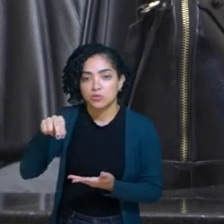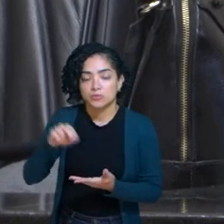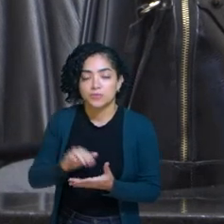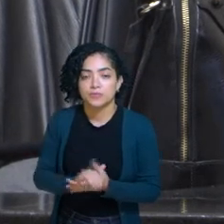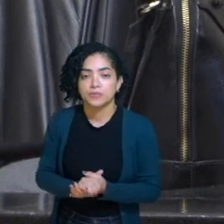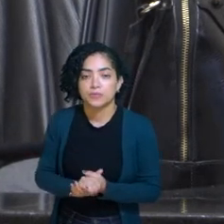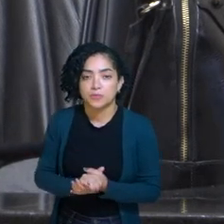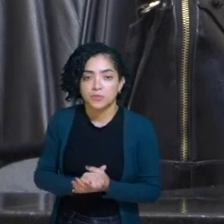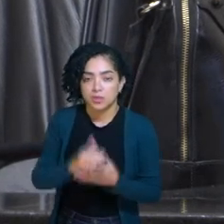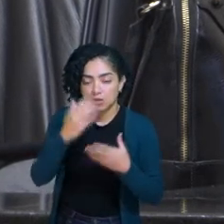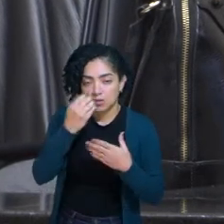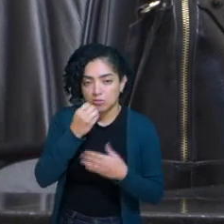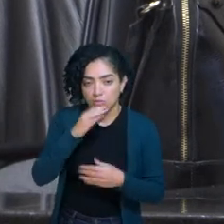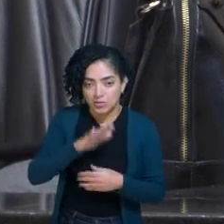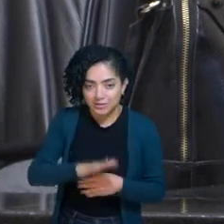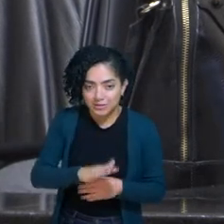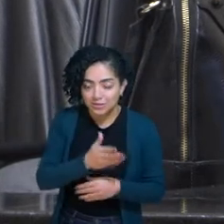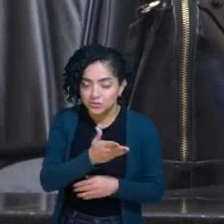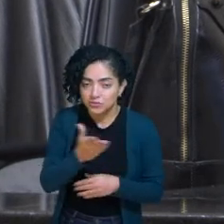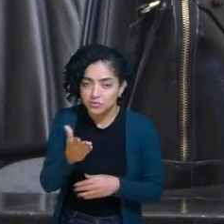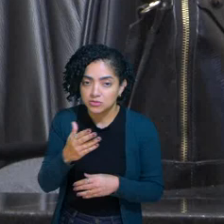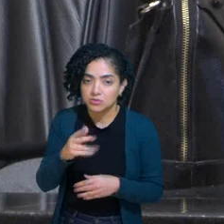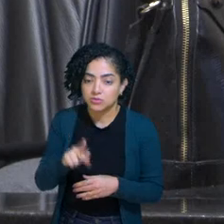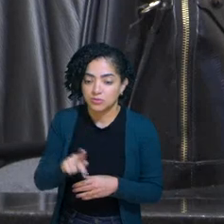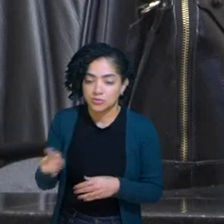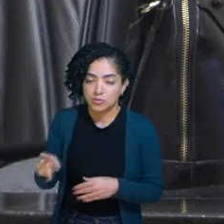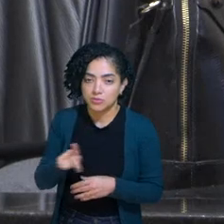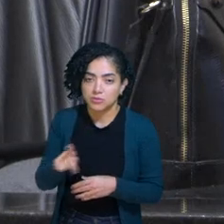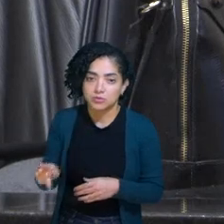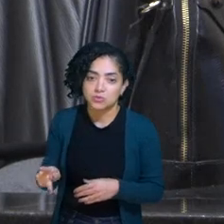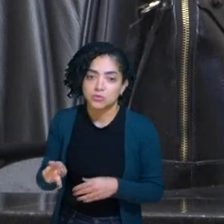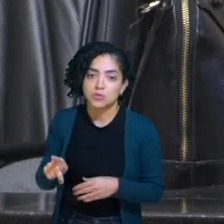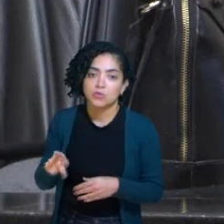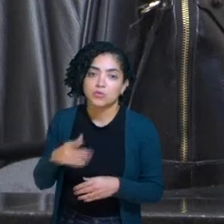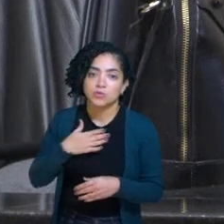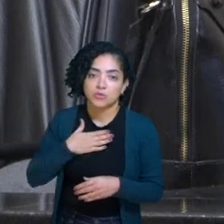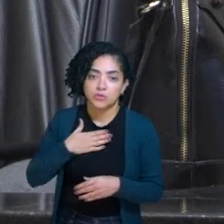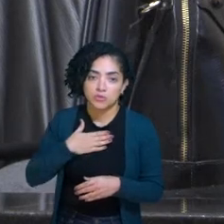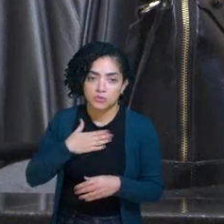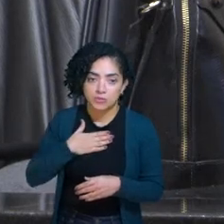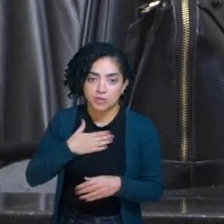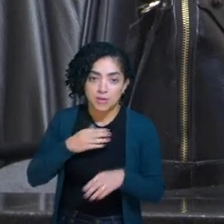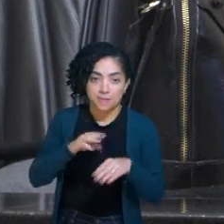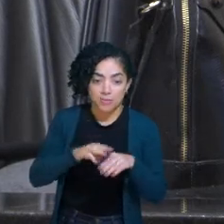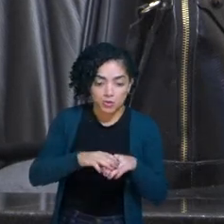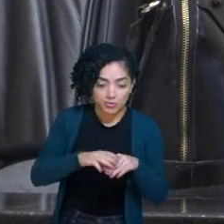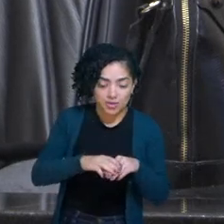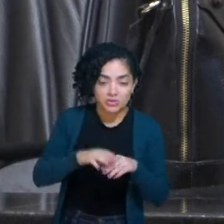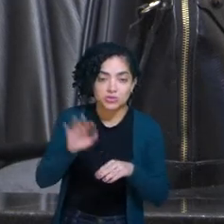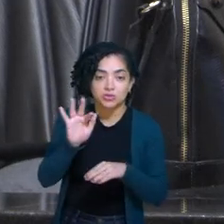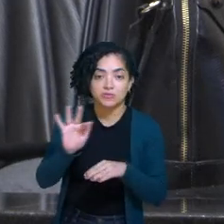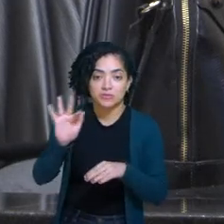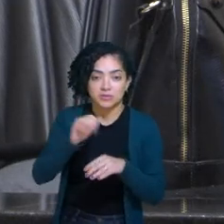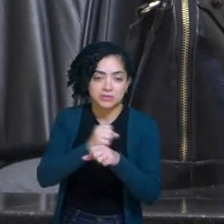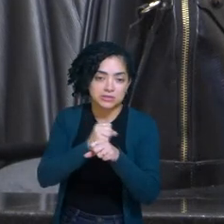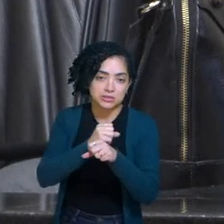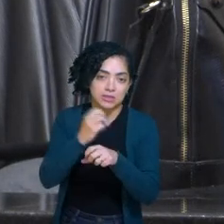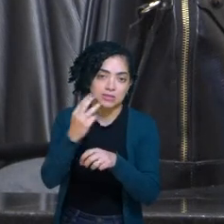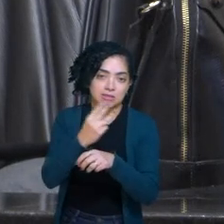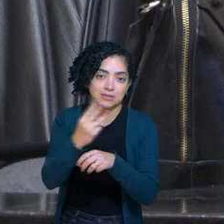boa tarde a todos vocês n eu sou a professora mos Eu Sou professora de matemática e física 33